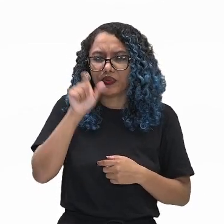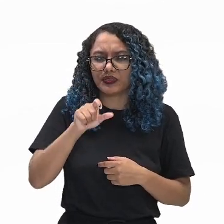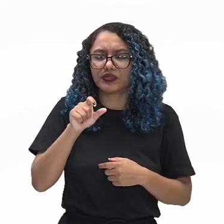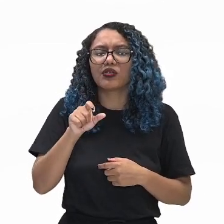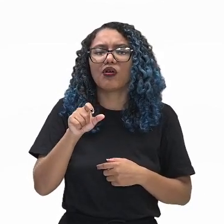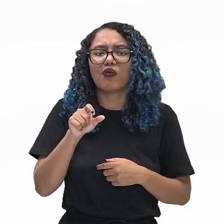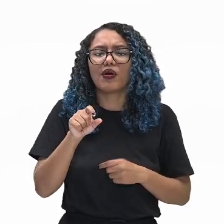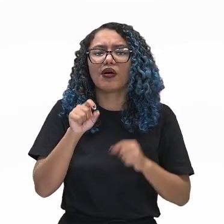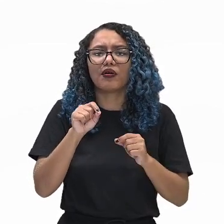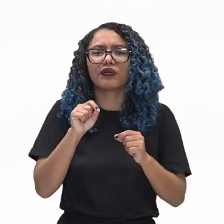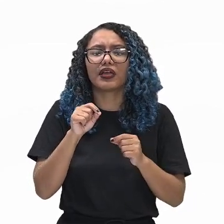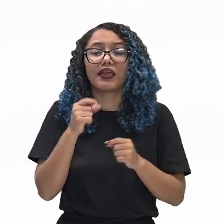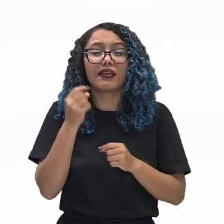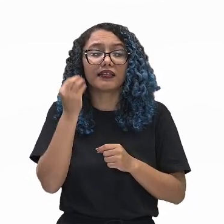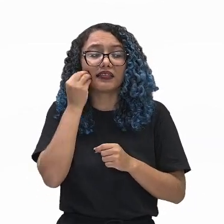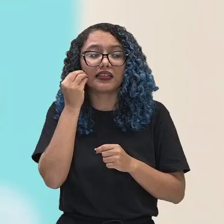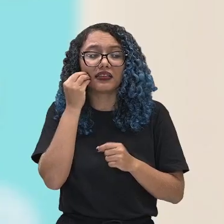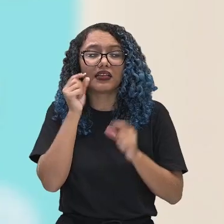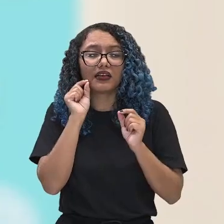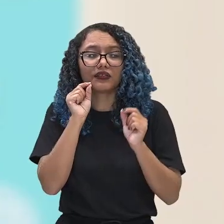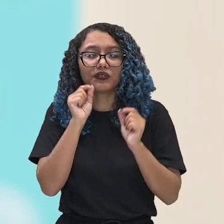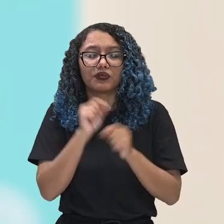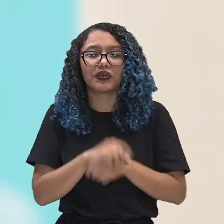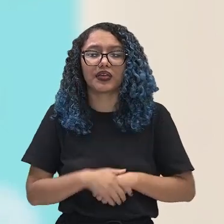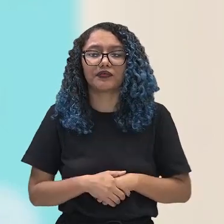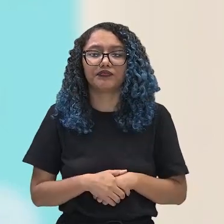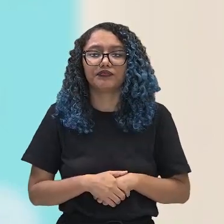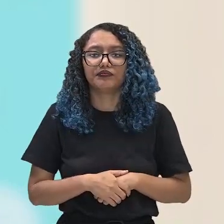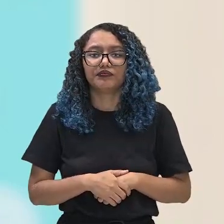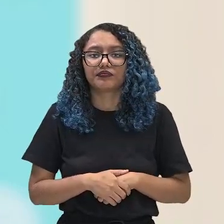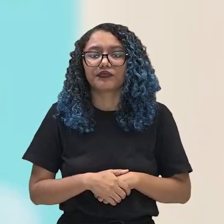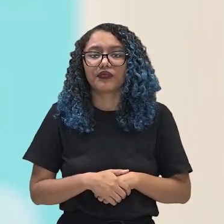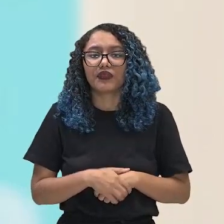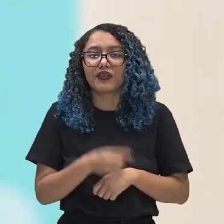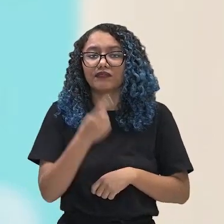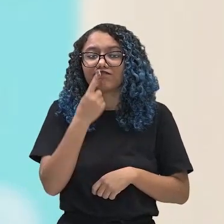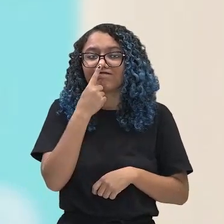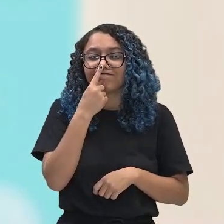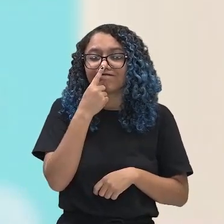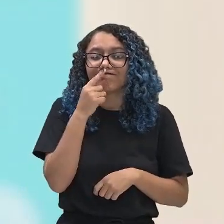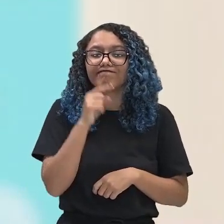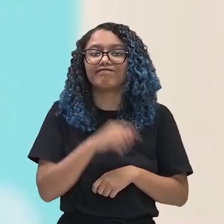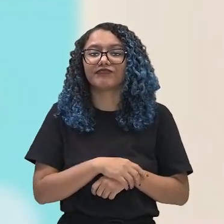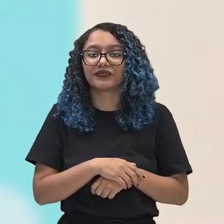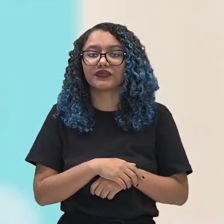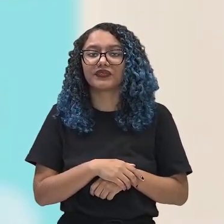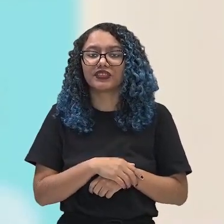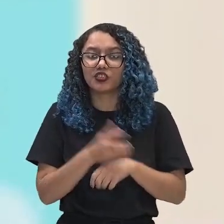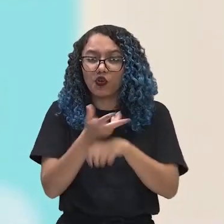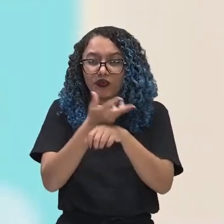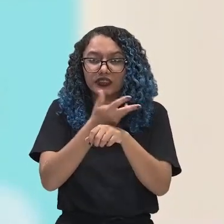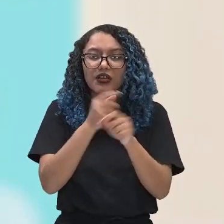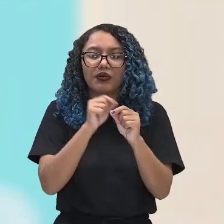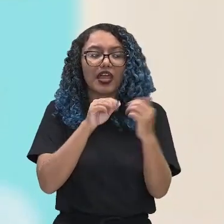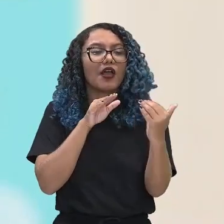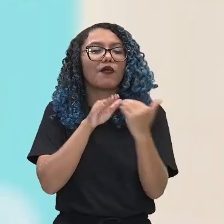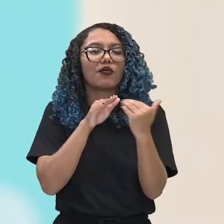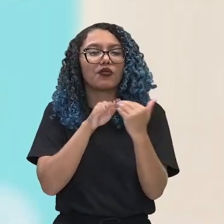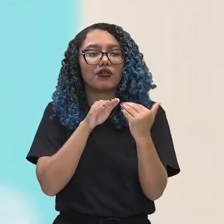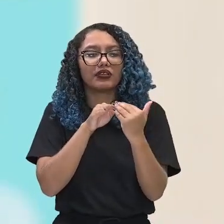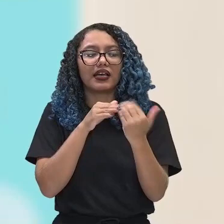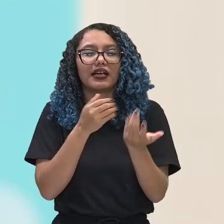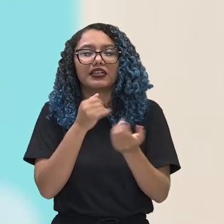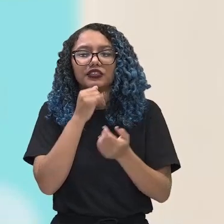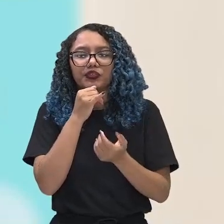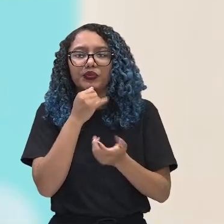identificar com você, ou seja, fazer com que você concorde comigo, diga, nossa, assim como ela tem essa dúvida,